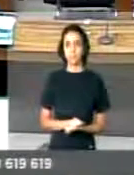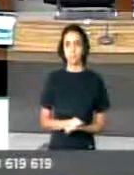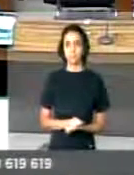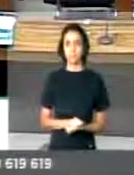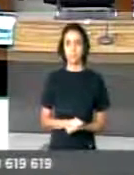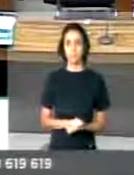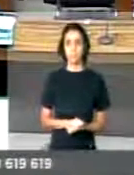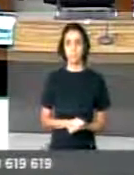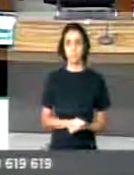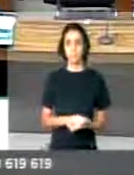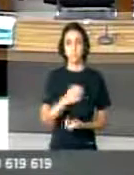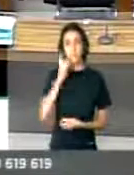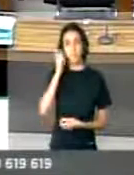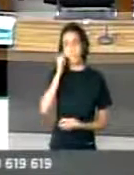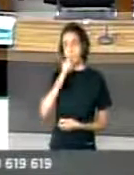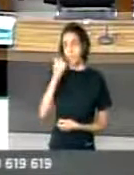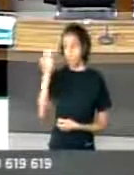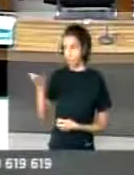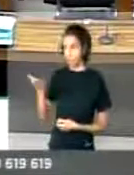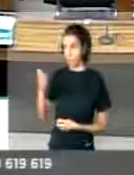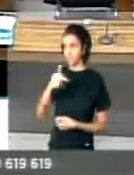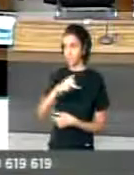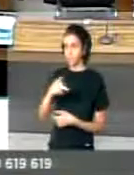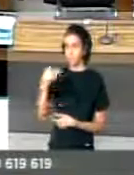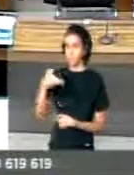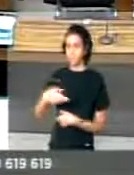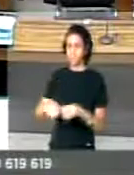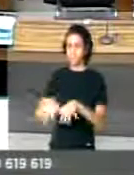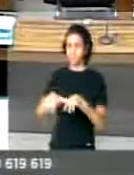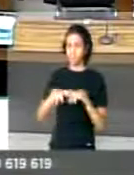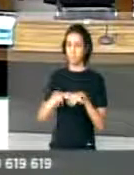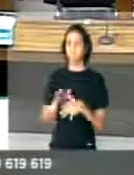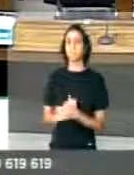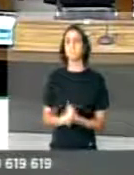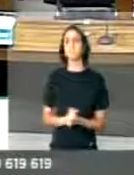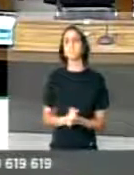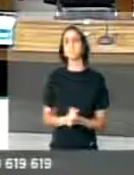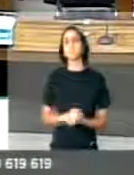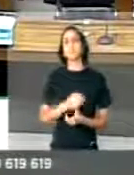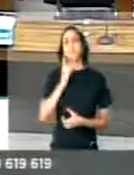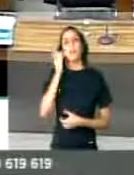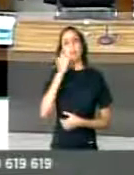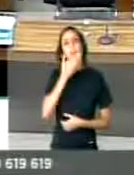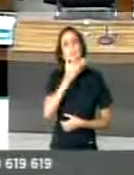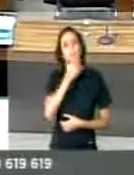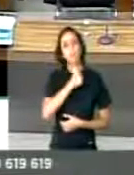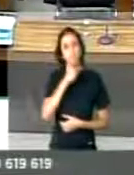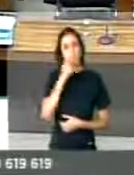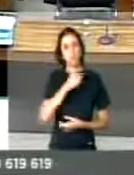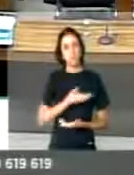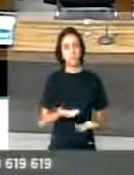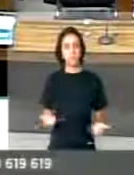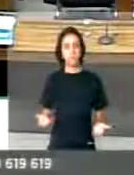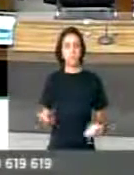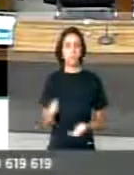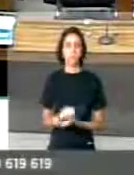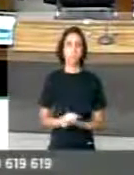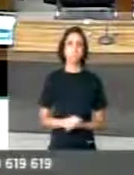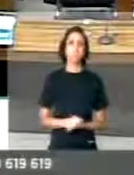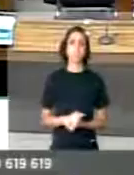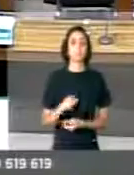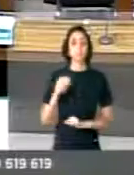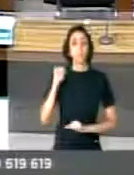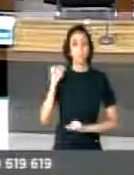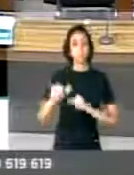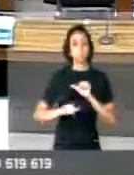Deputada Raquel Muniz, que preside esta sessão, senhoras e senhores deputados. A malfadada